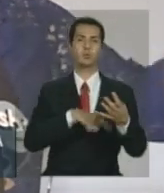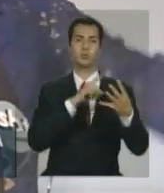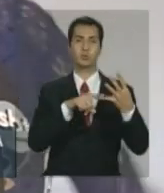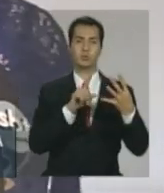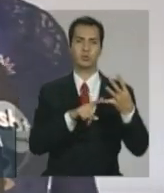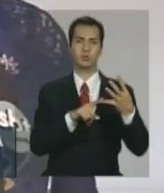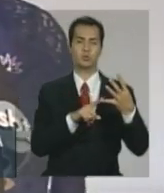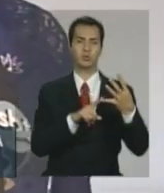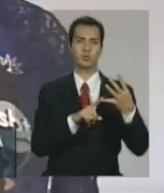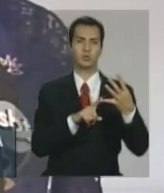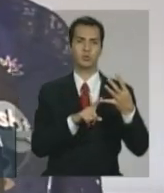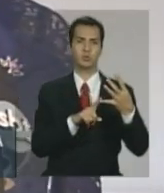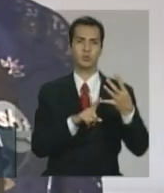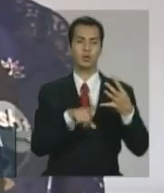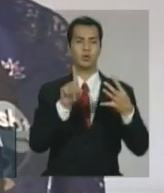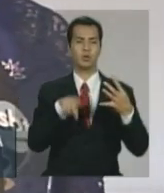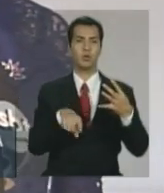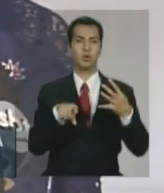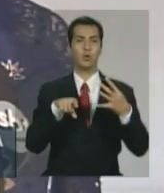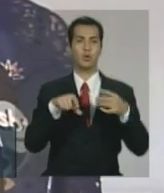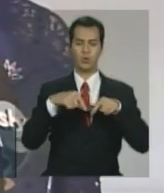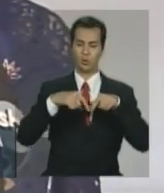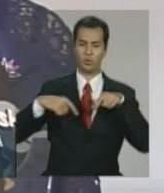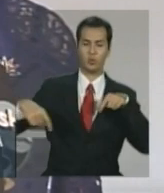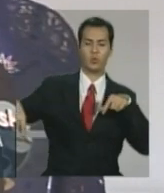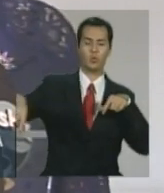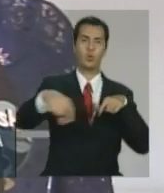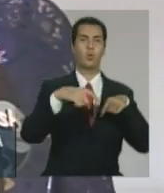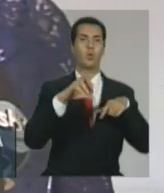Fizemos a complementação norte do Rodoanel.